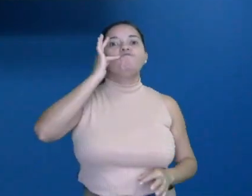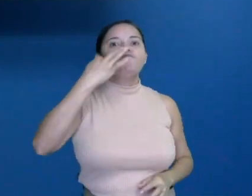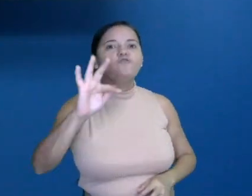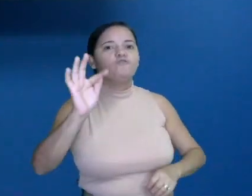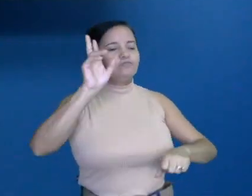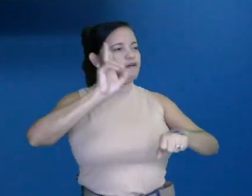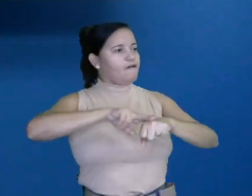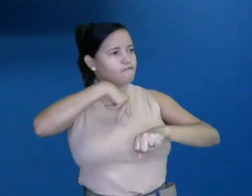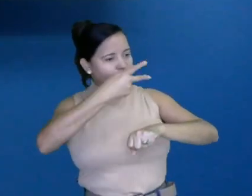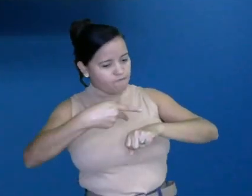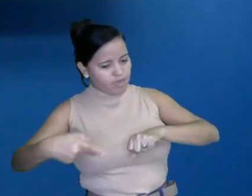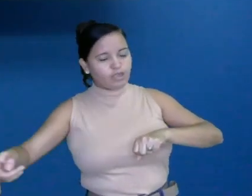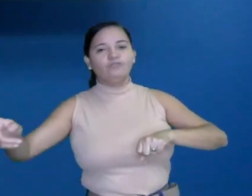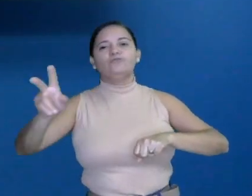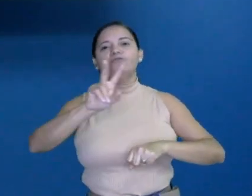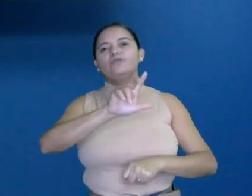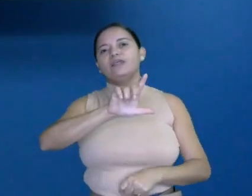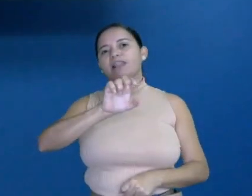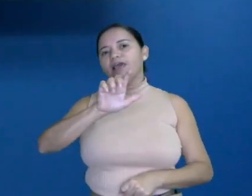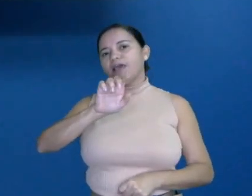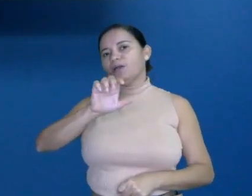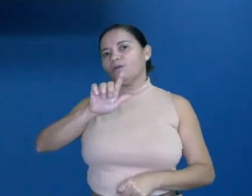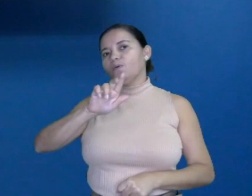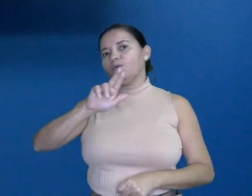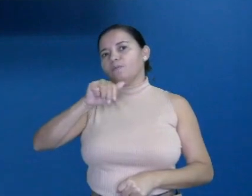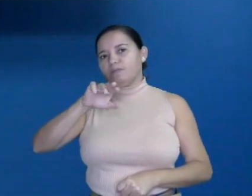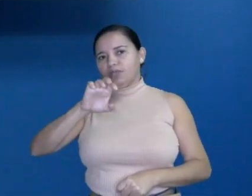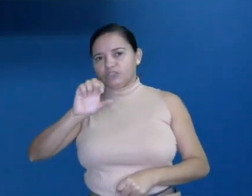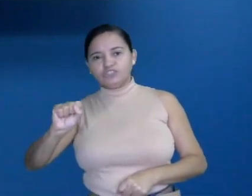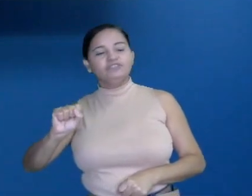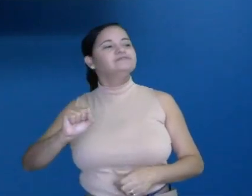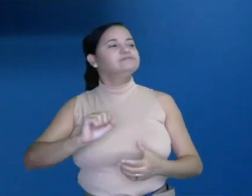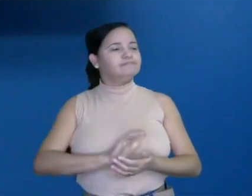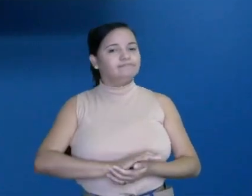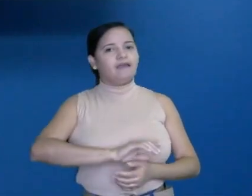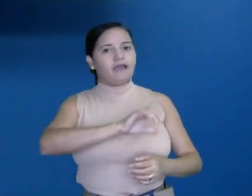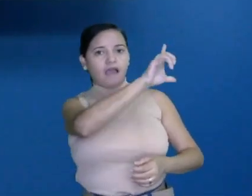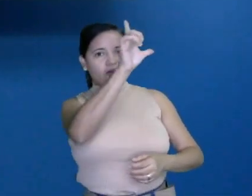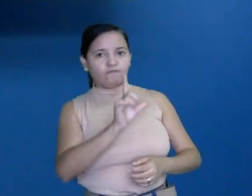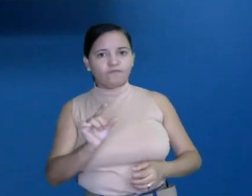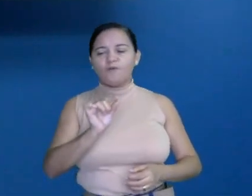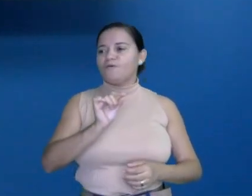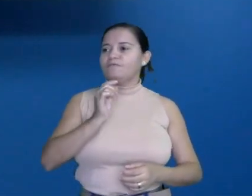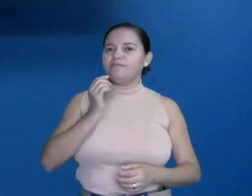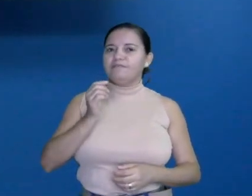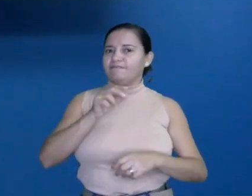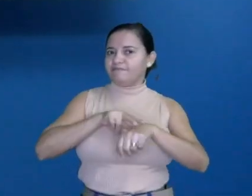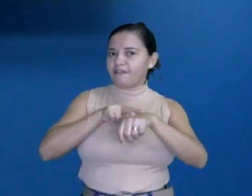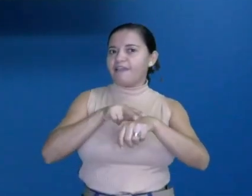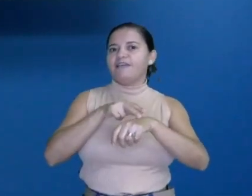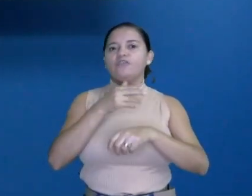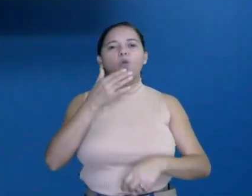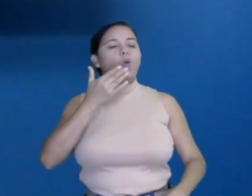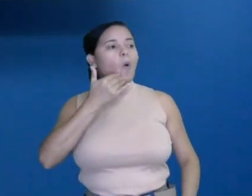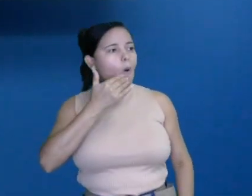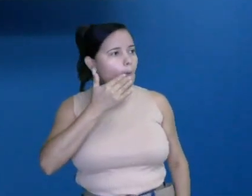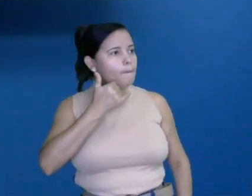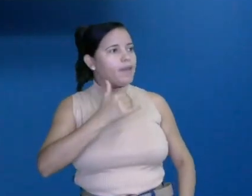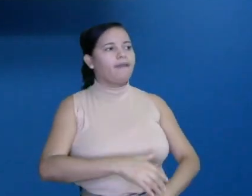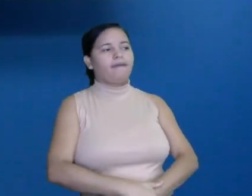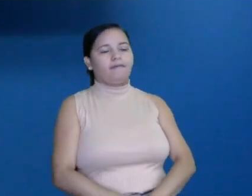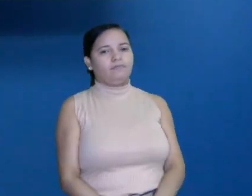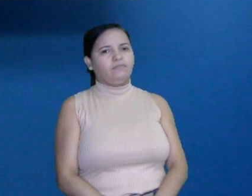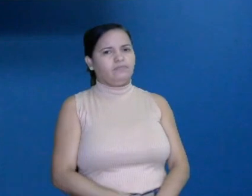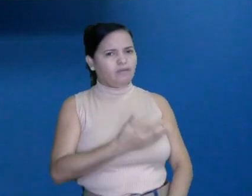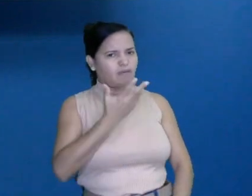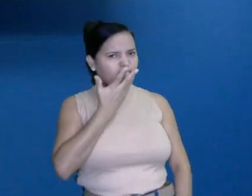verduras e os legumes, as folhas também, né? Então, ó, Muito importante a gente comer. Tem criança que não